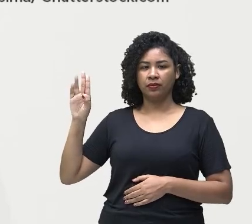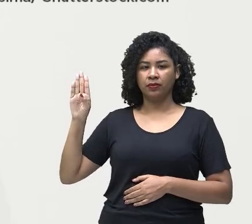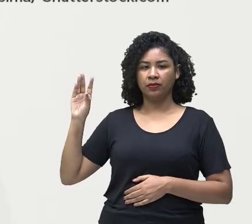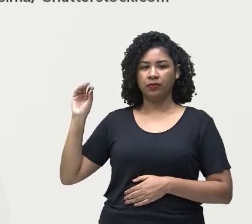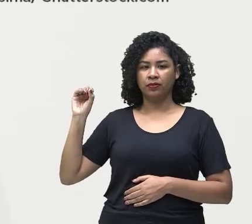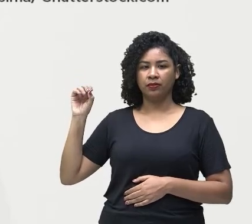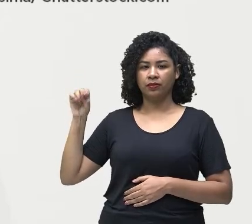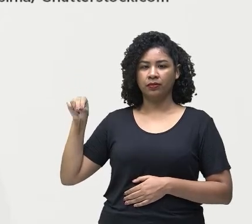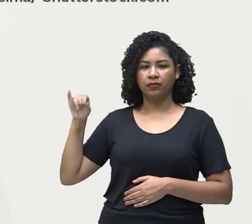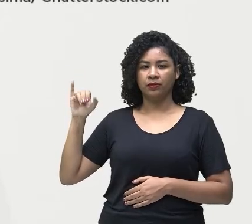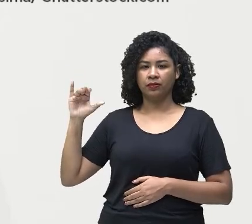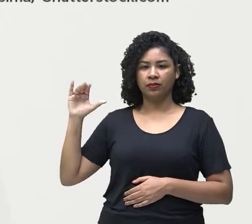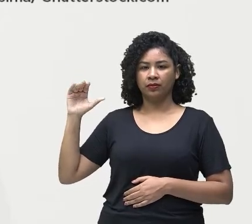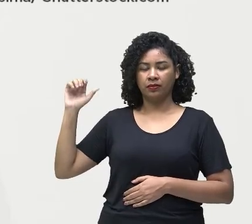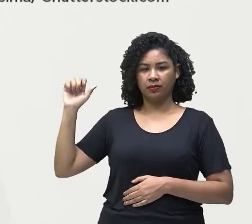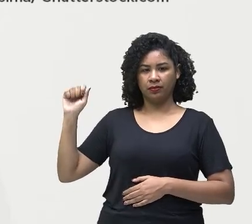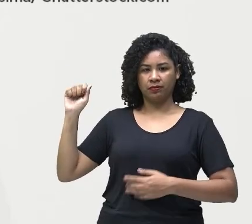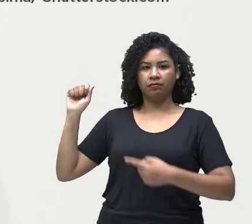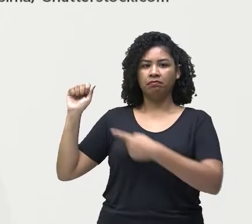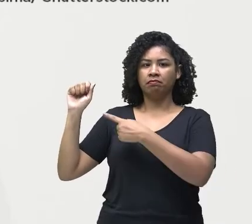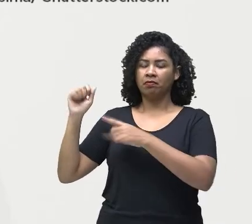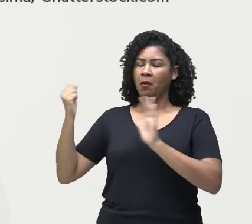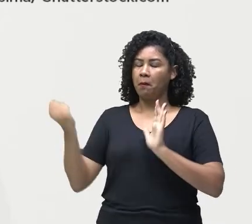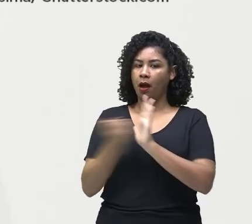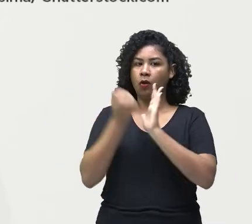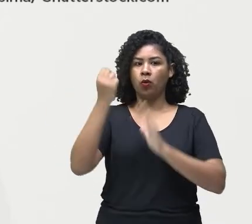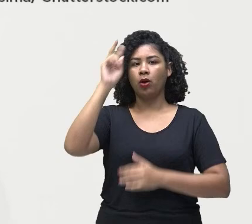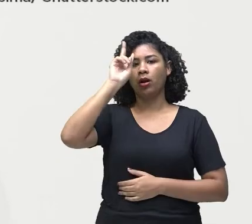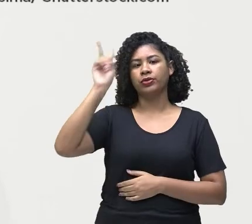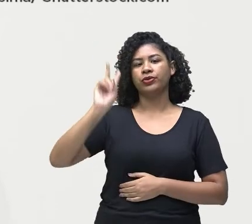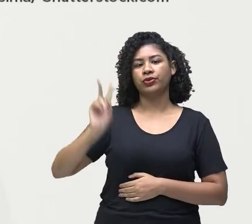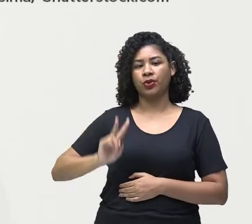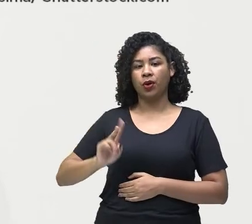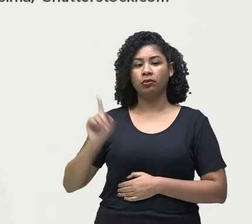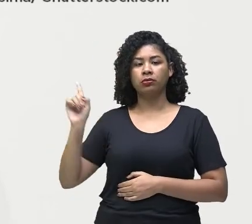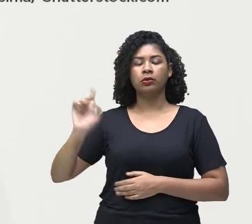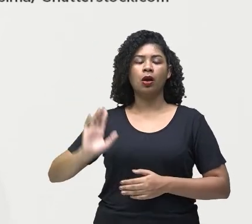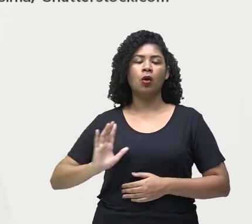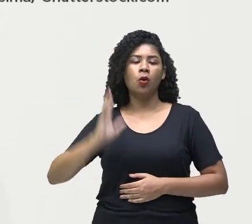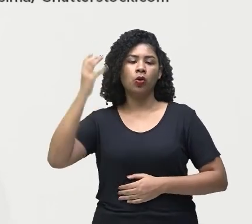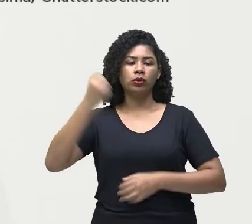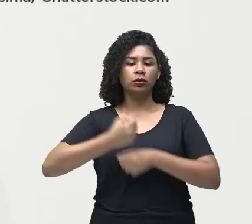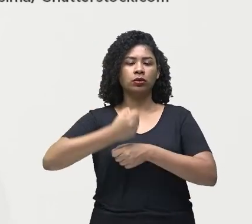foi histórica, está marcada na história da humanidade. Aconteceu em